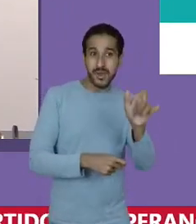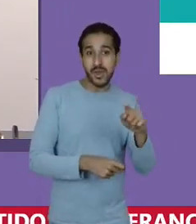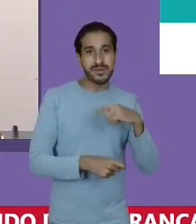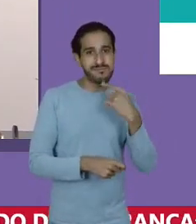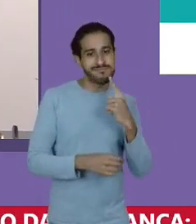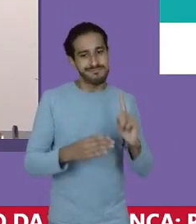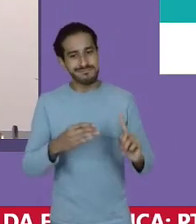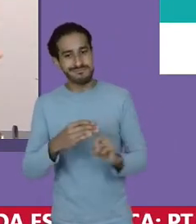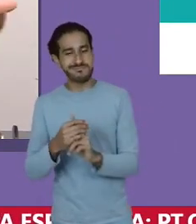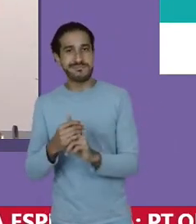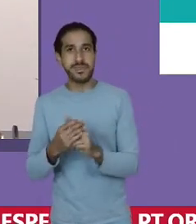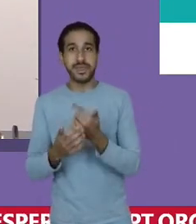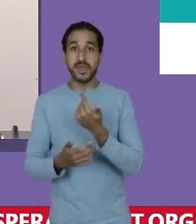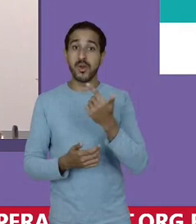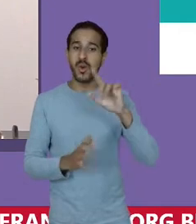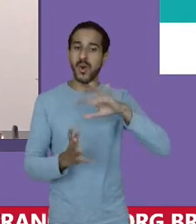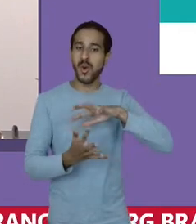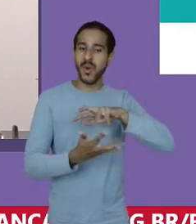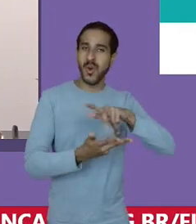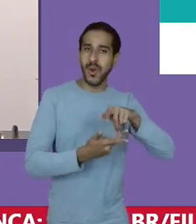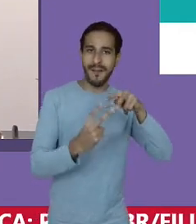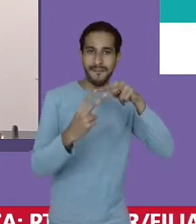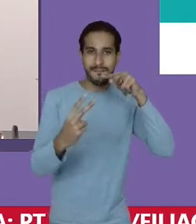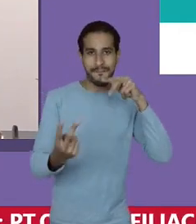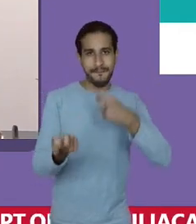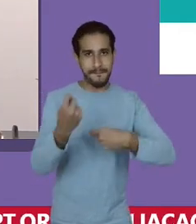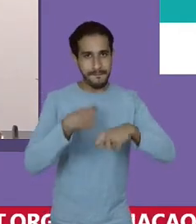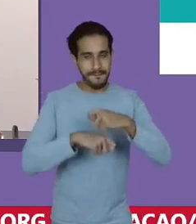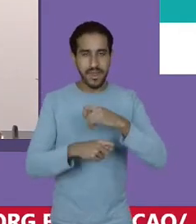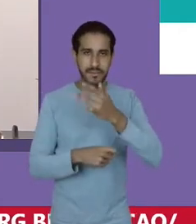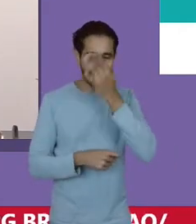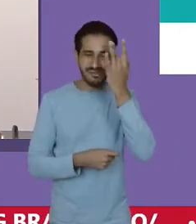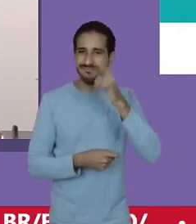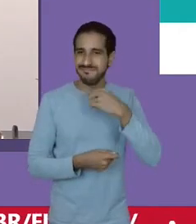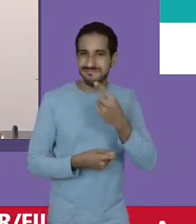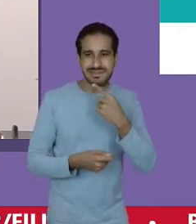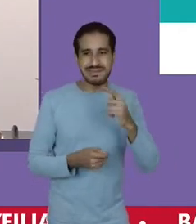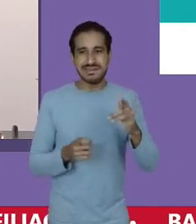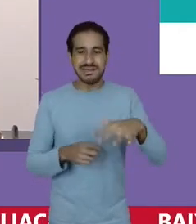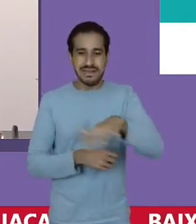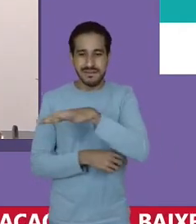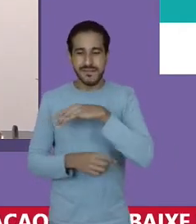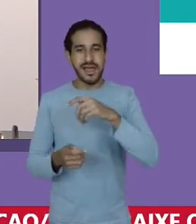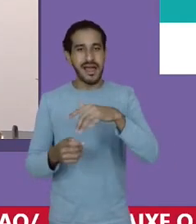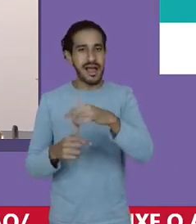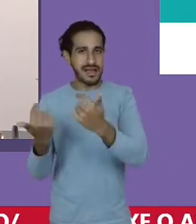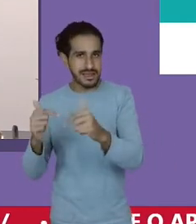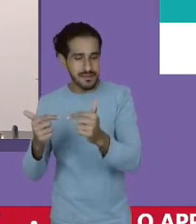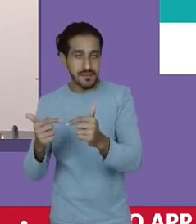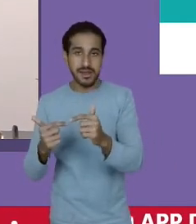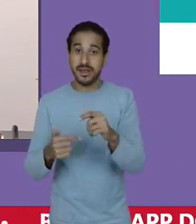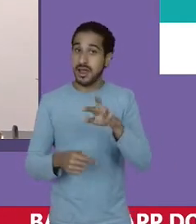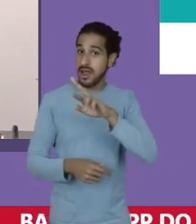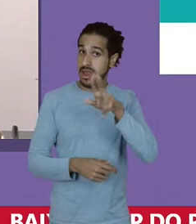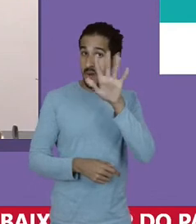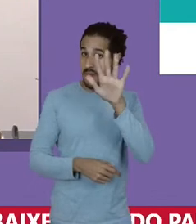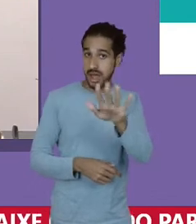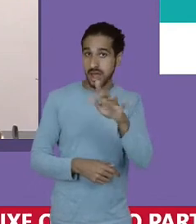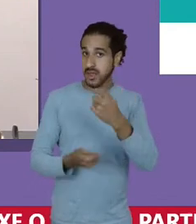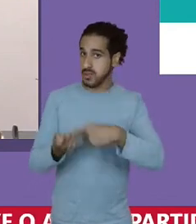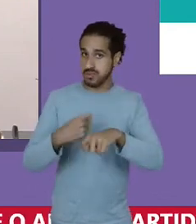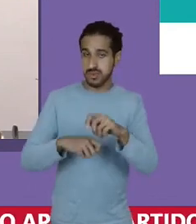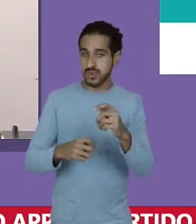conseguiu se inserir no outro mundo de perspectiva econômica, para quem não conseguiu espaço no mercado de trabalho. Não é isso a